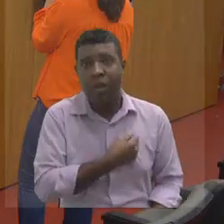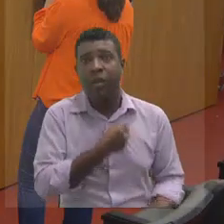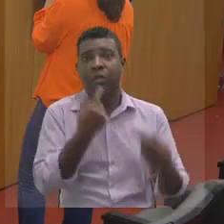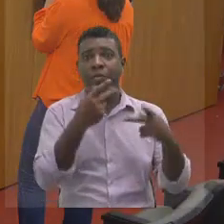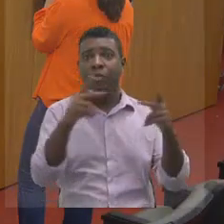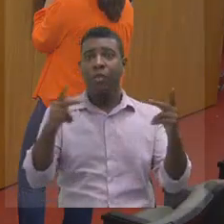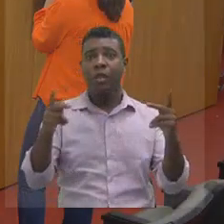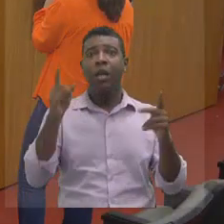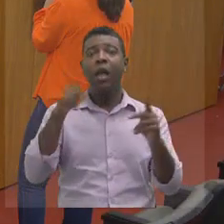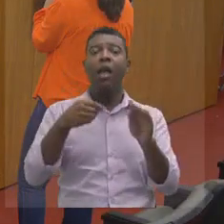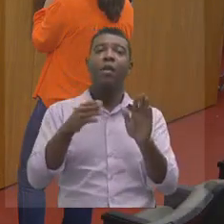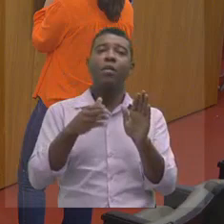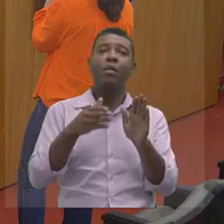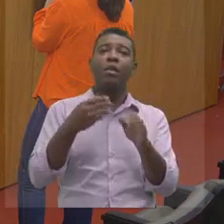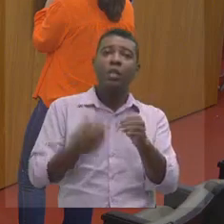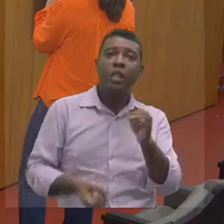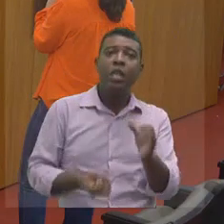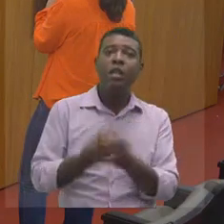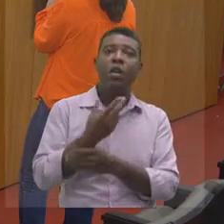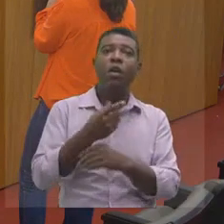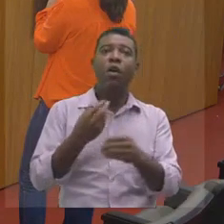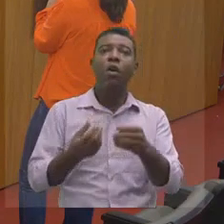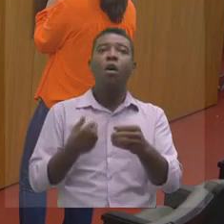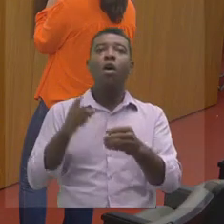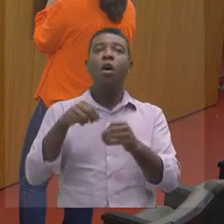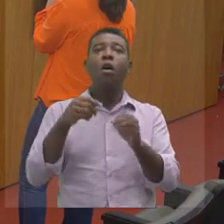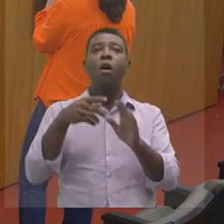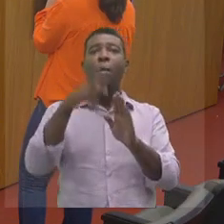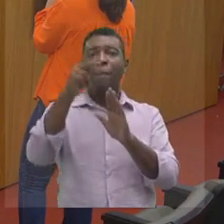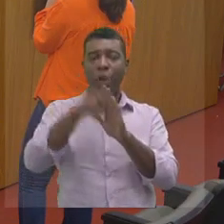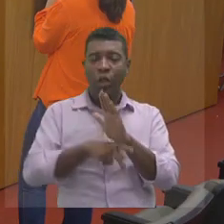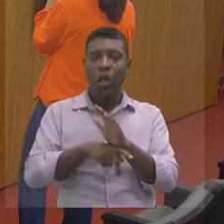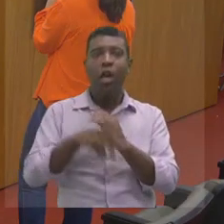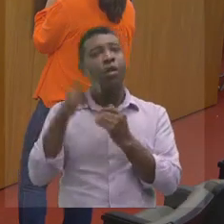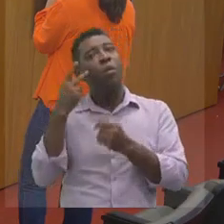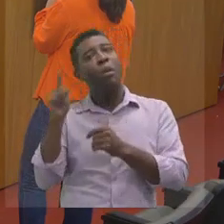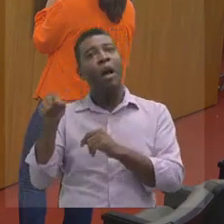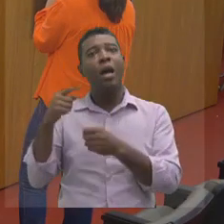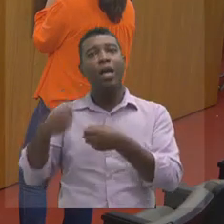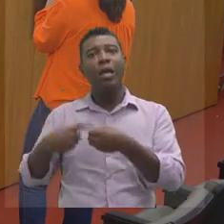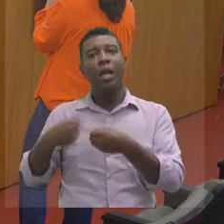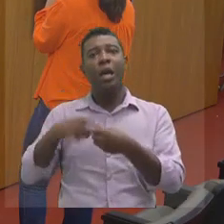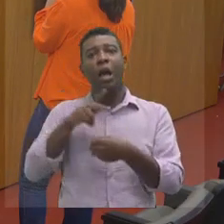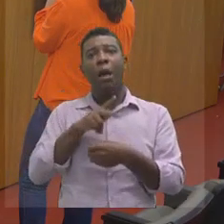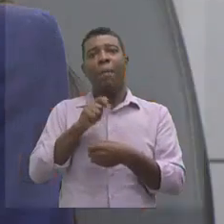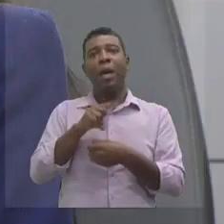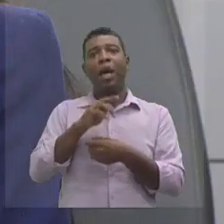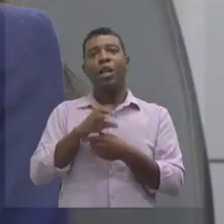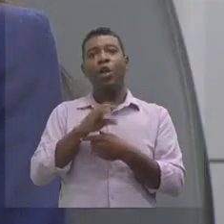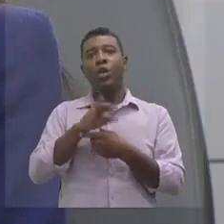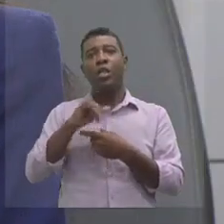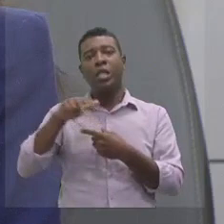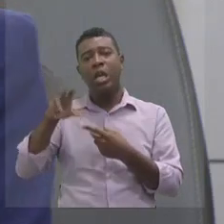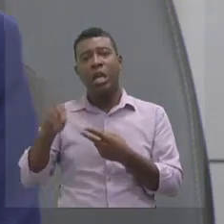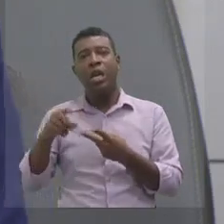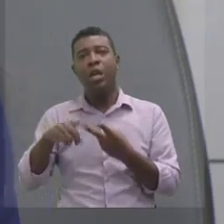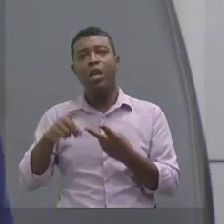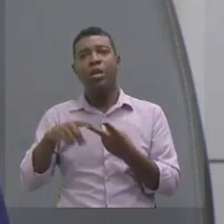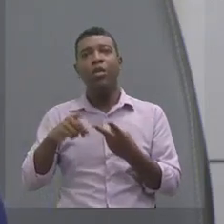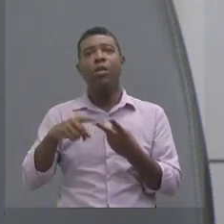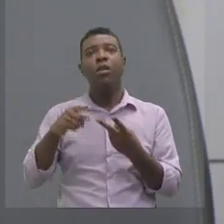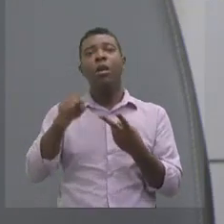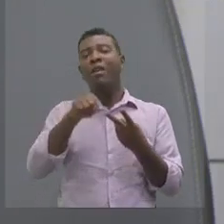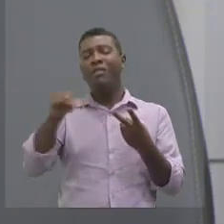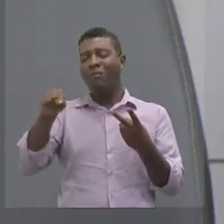e providenciar elaboração do projeto para que seja contemplado município de Patrocínio três Patrocínio Coromandel Coromandel Paracatu Paracatu guarda amor